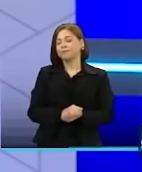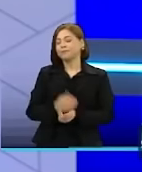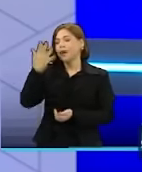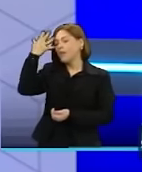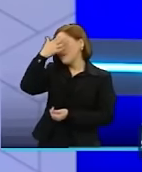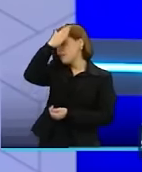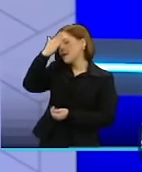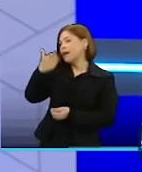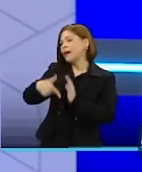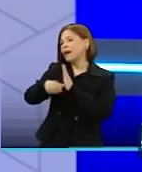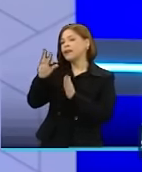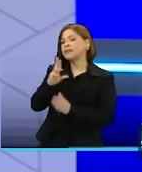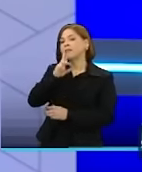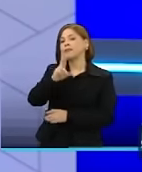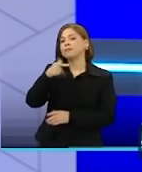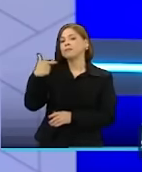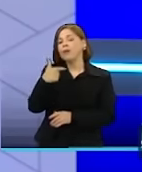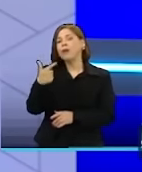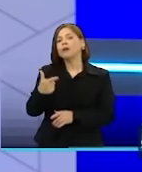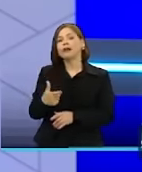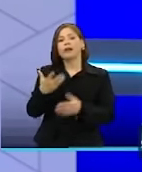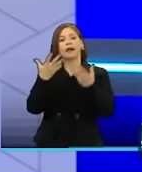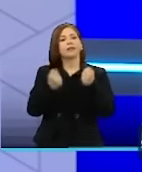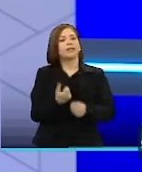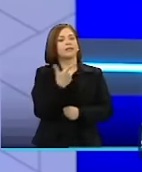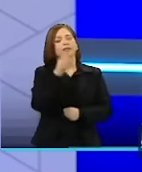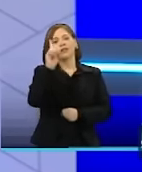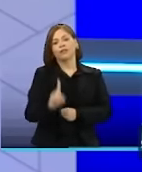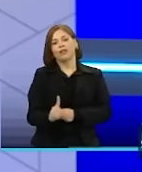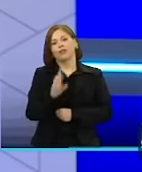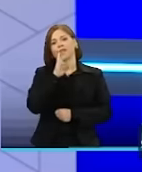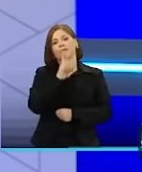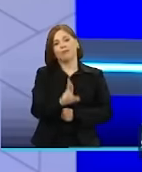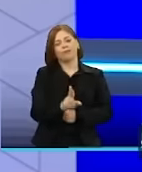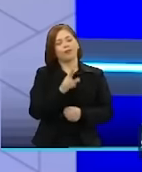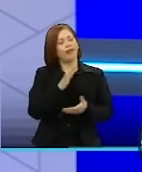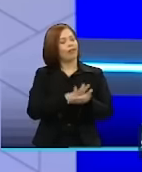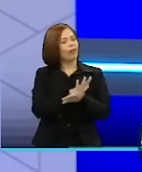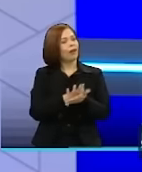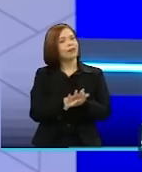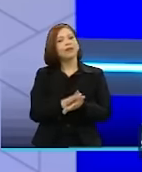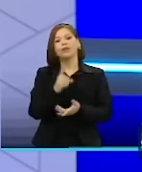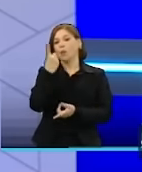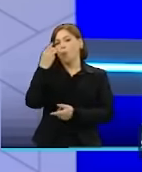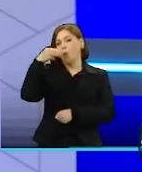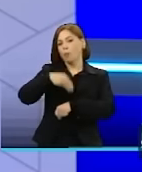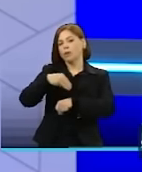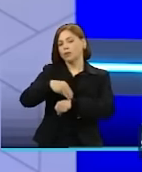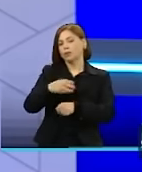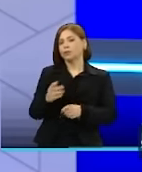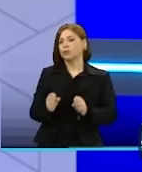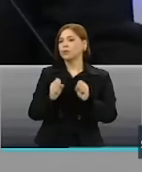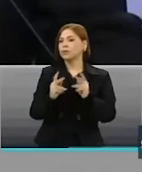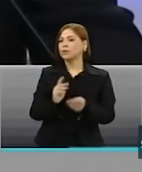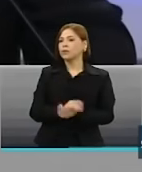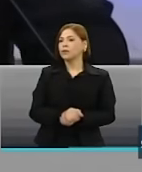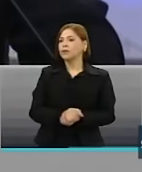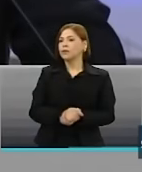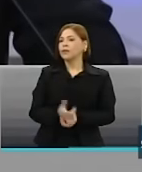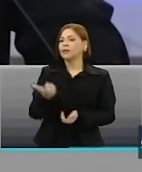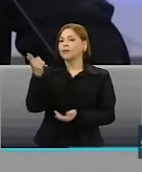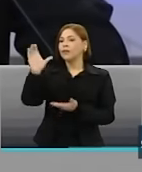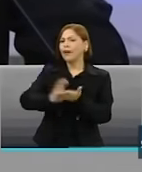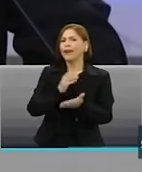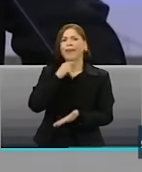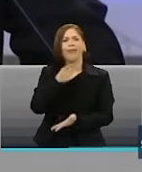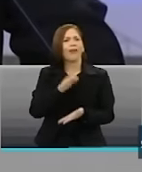antes da réplica, eu informo que foi negado o direito de resposta. Você tem 1 minuto agora. Eu não ganhei nenhum.